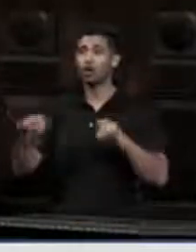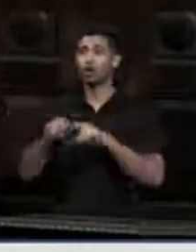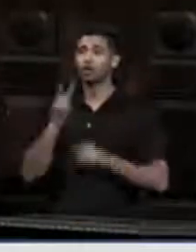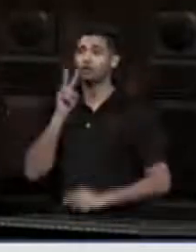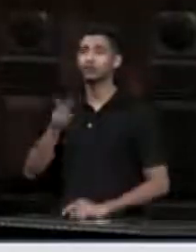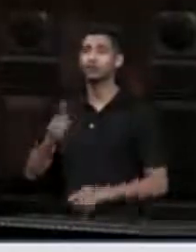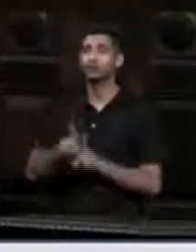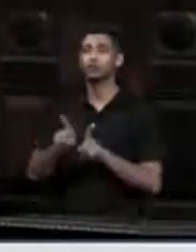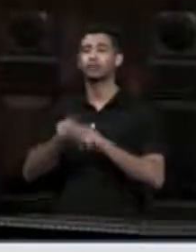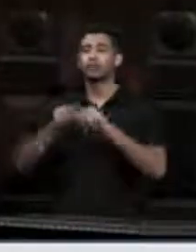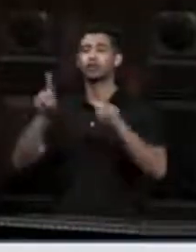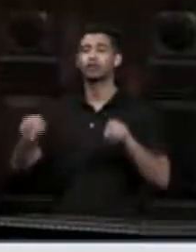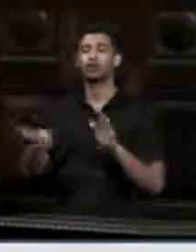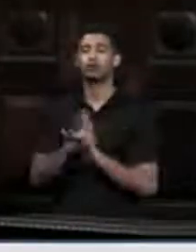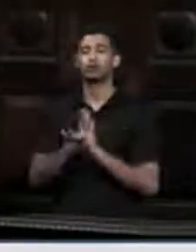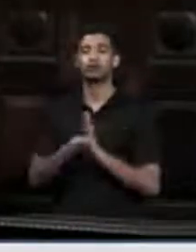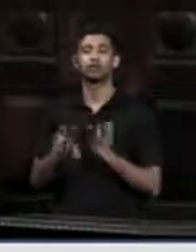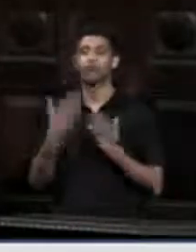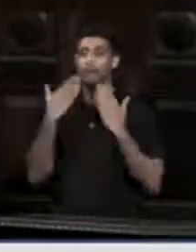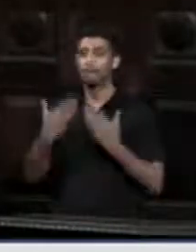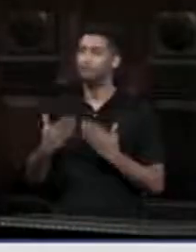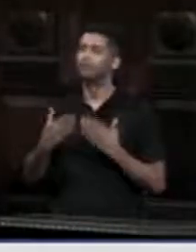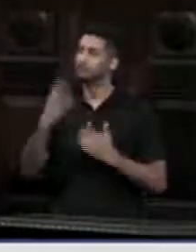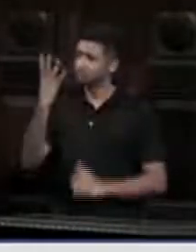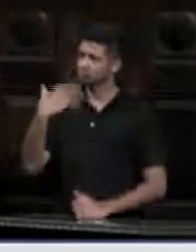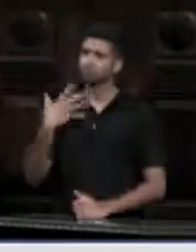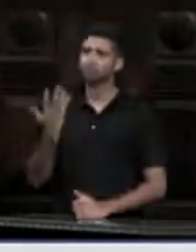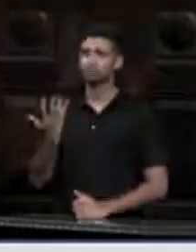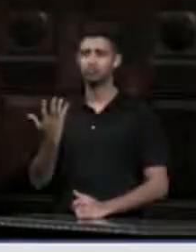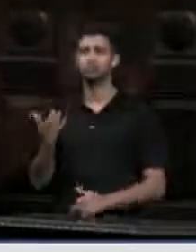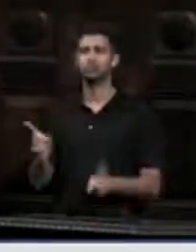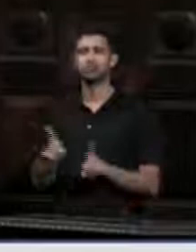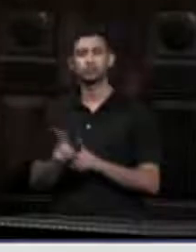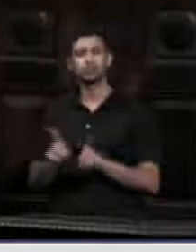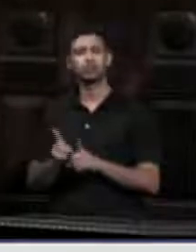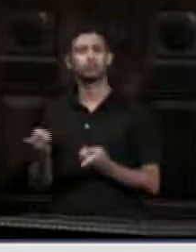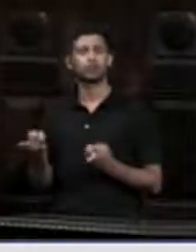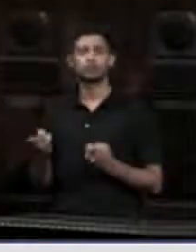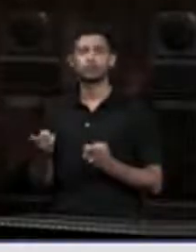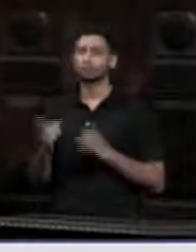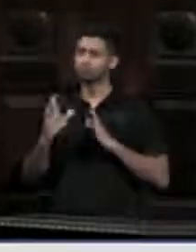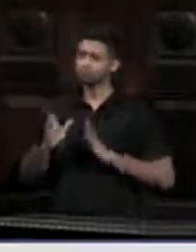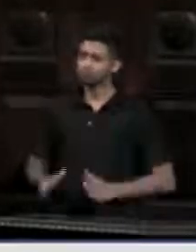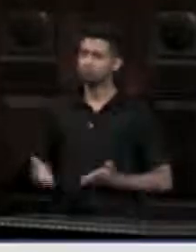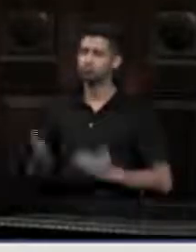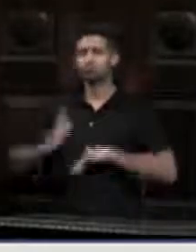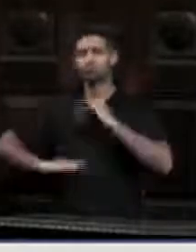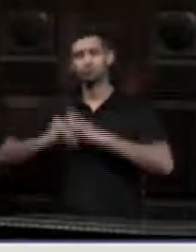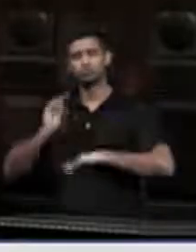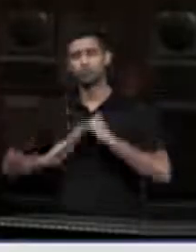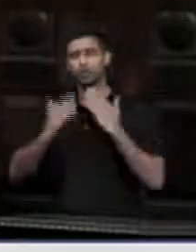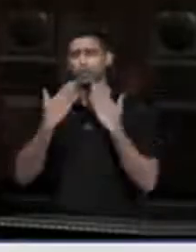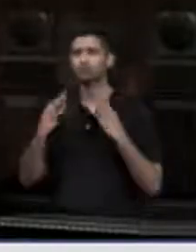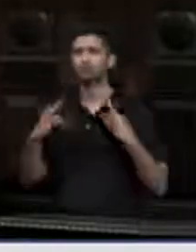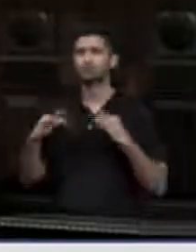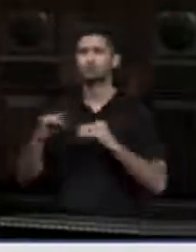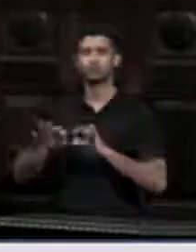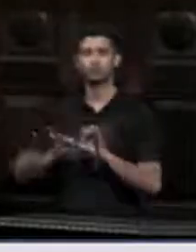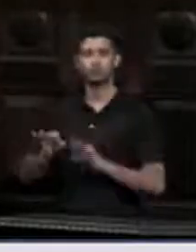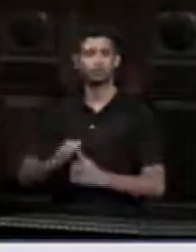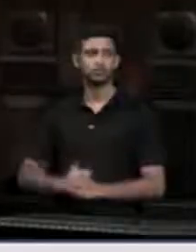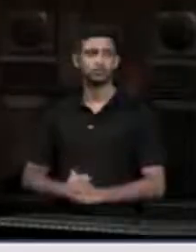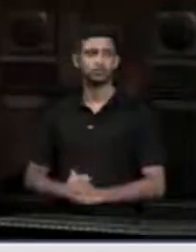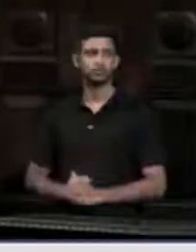aborda uma série de proposituras para dar seriedade, para dar profissionalismo, para democratizar a agência, inclusive